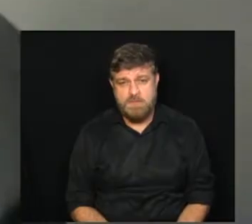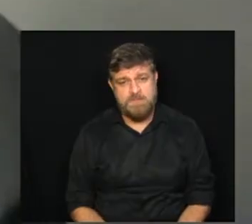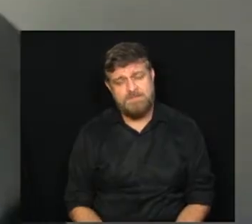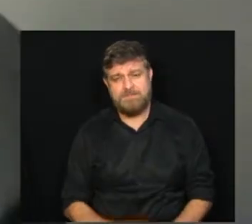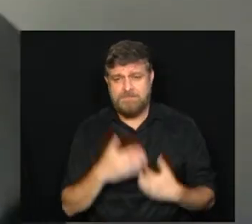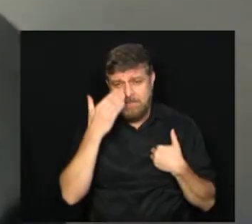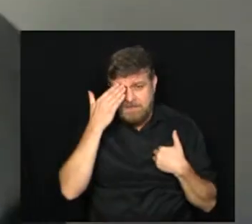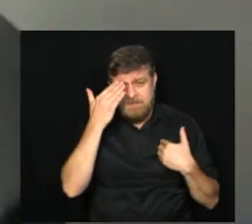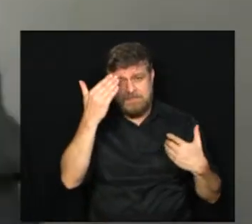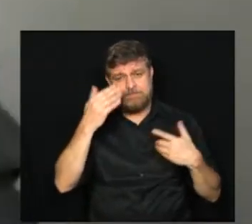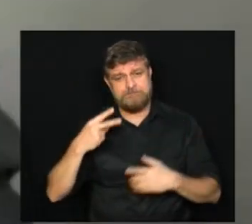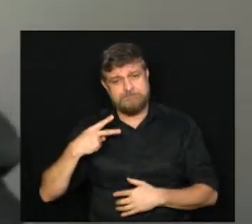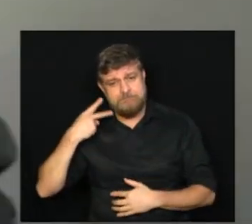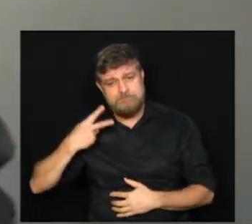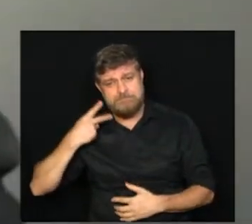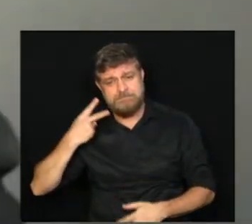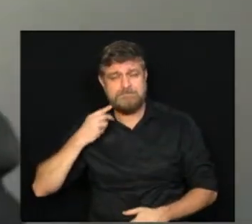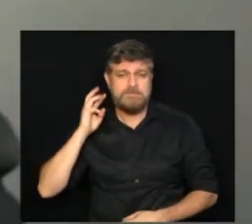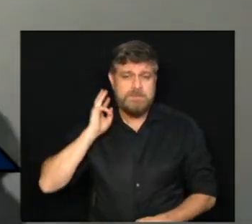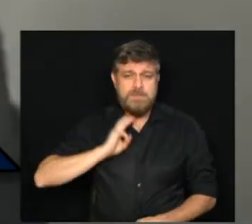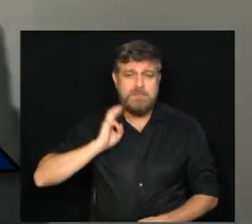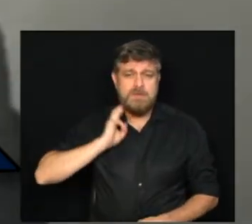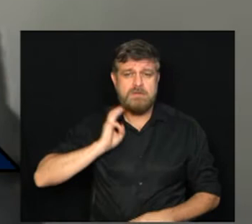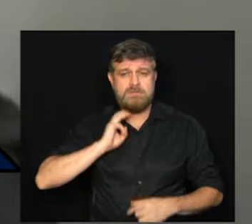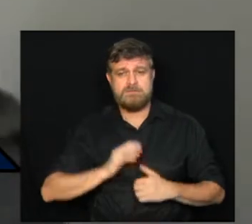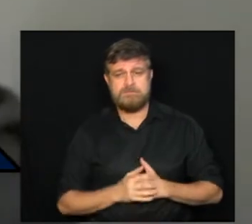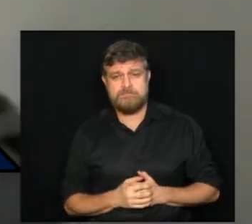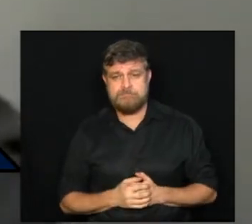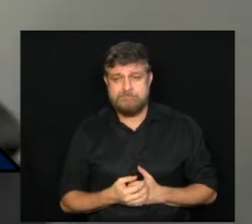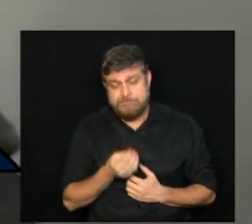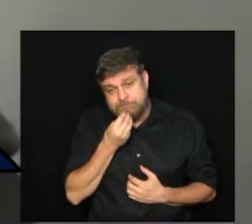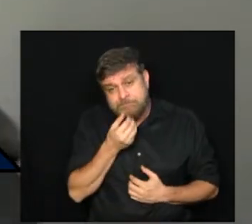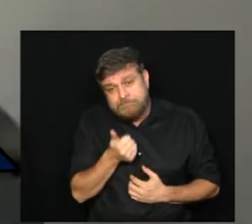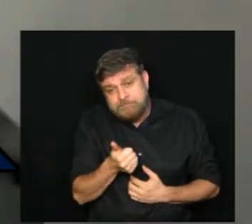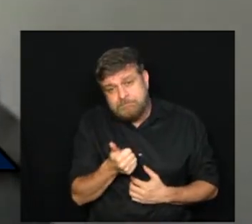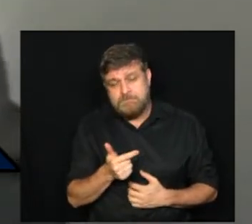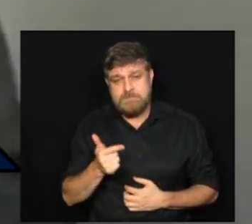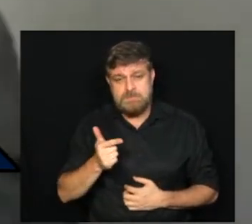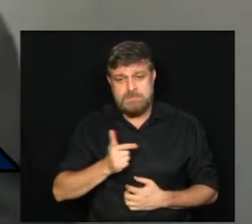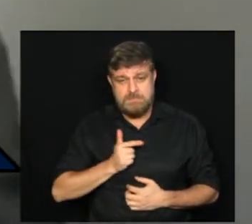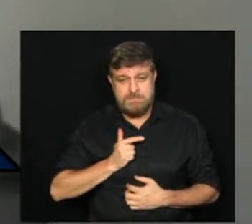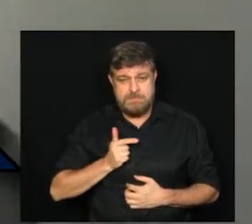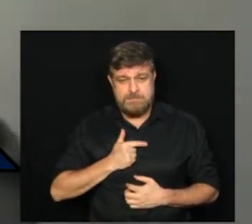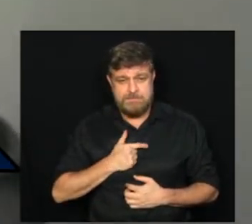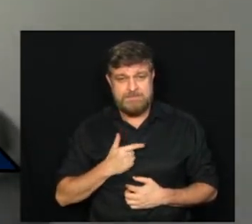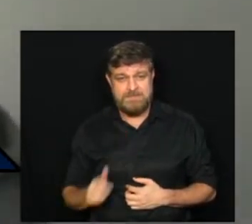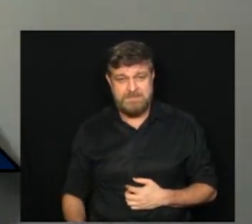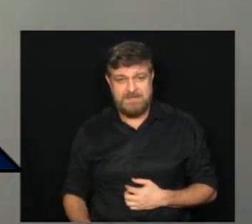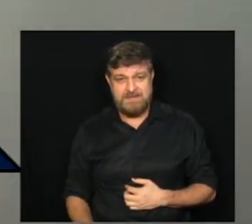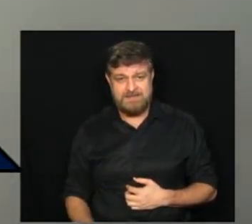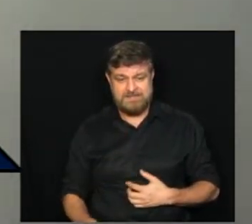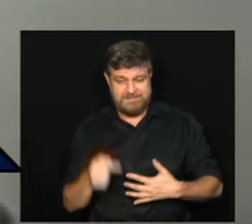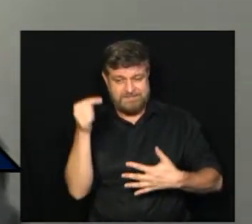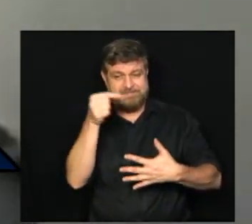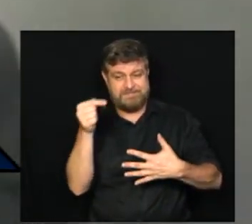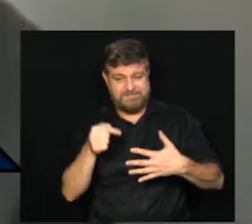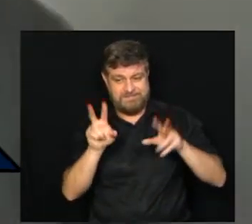Obrigada, vereador Cecílio. Bom, eu tenho algumas considerações. Esse tema sempre me traz